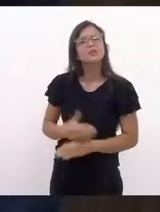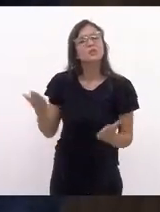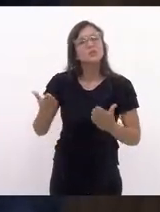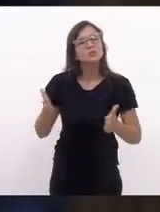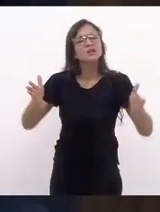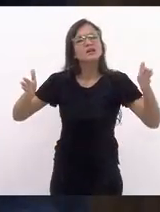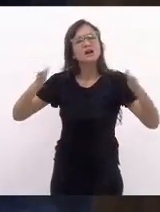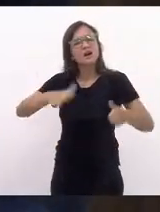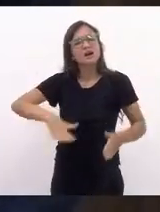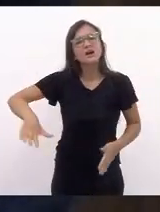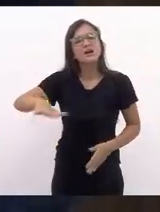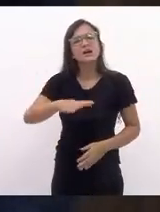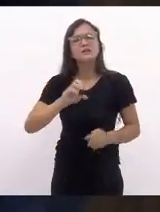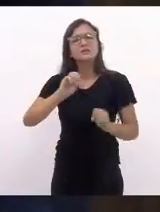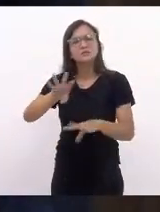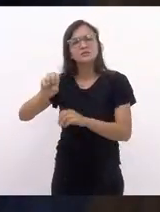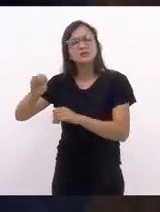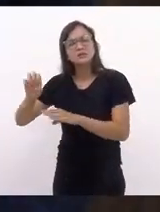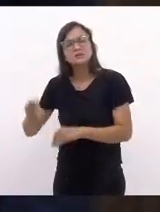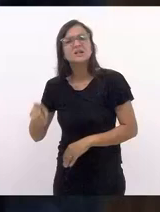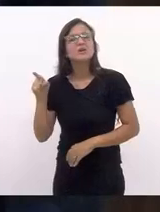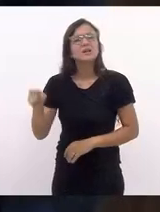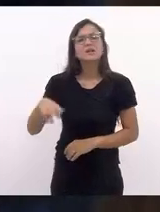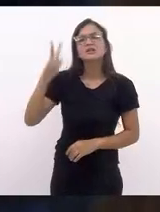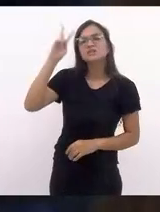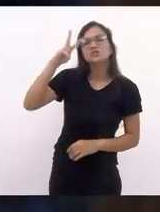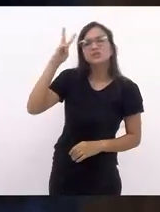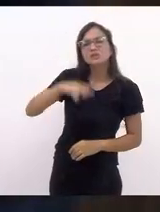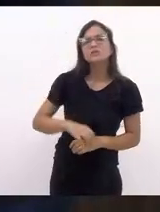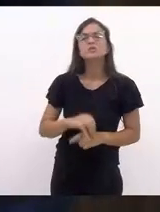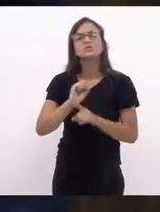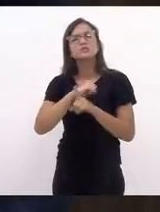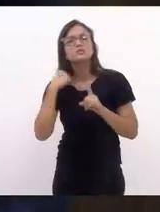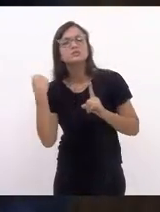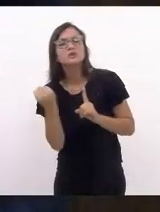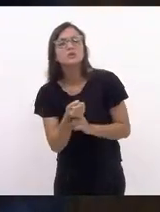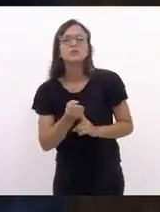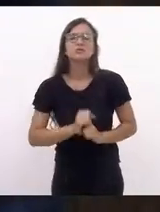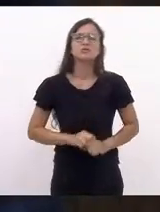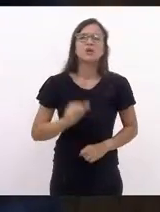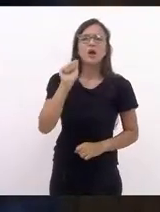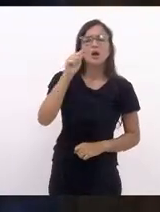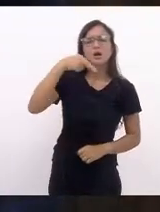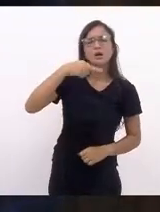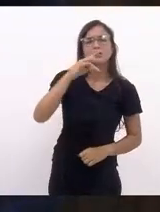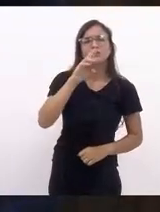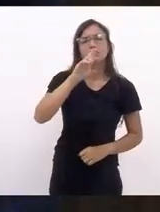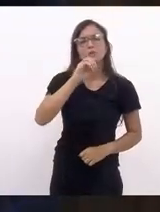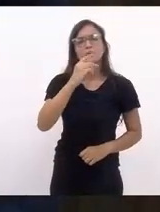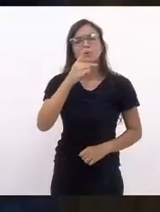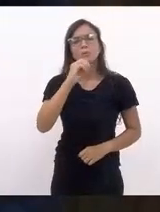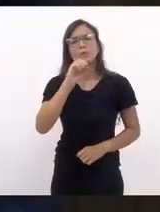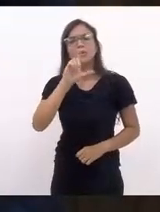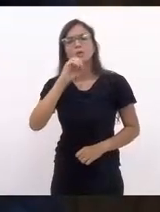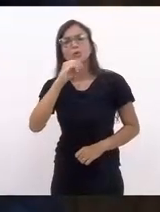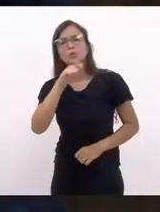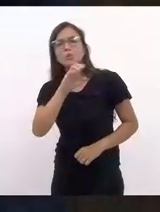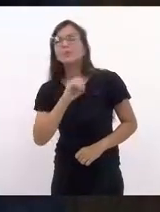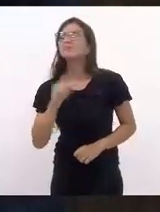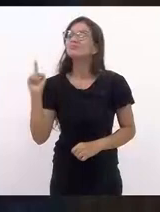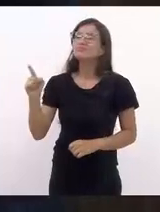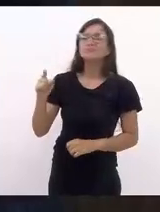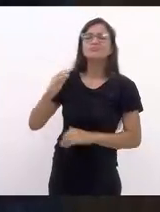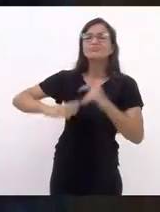educação em um Historiador sociólogo antropólogo é uma pessoa importante um profissional ele